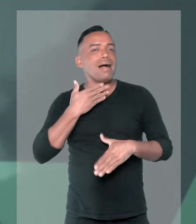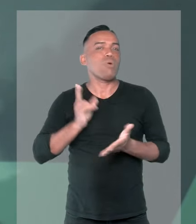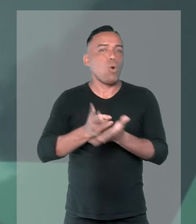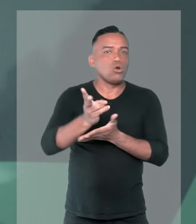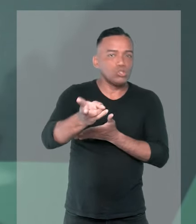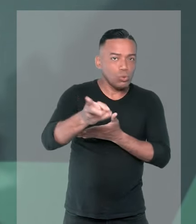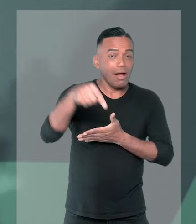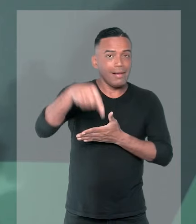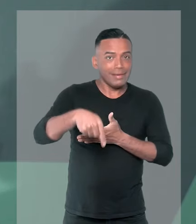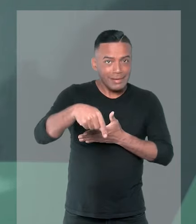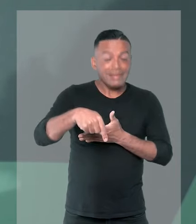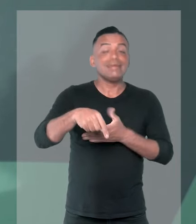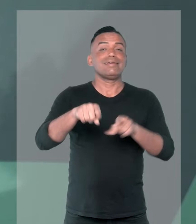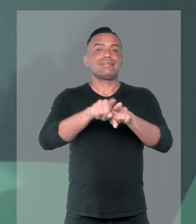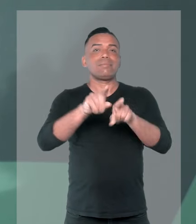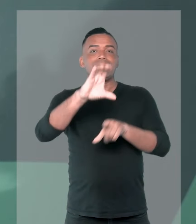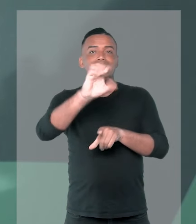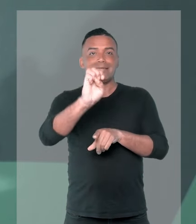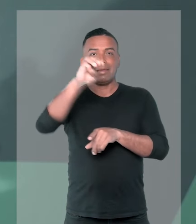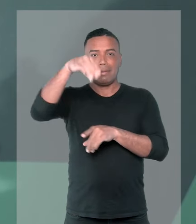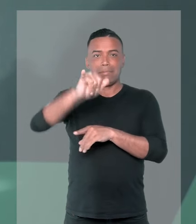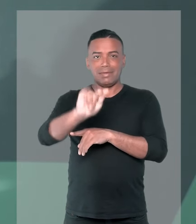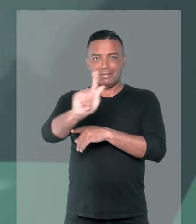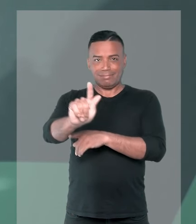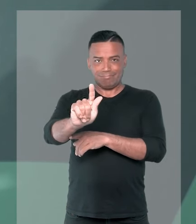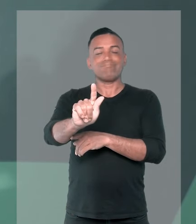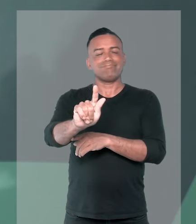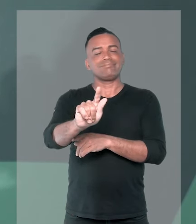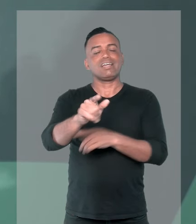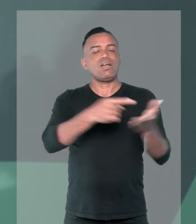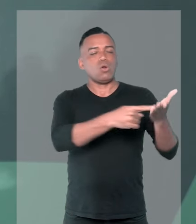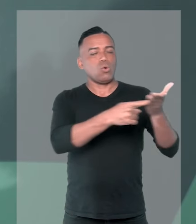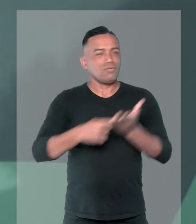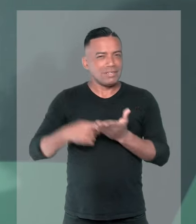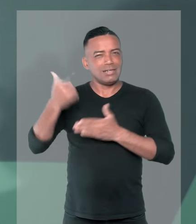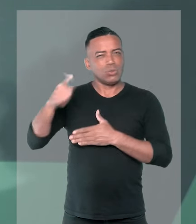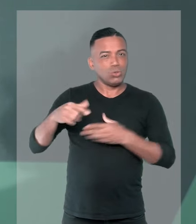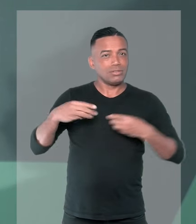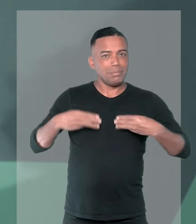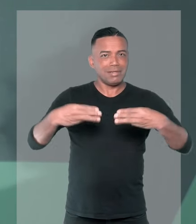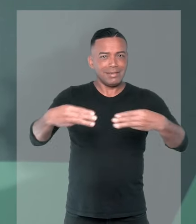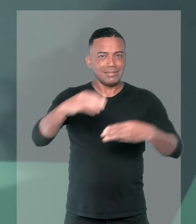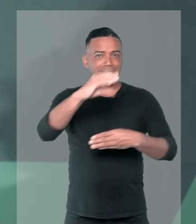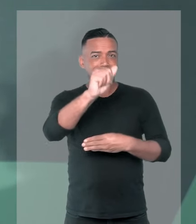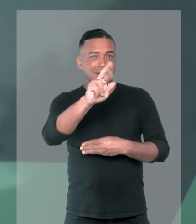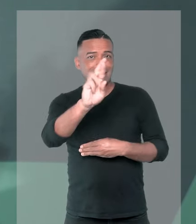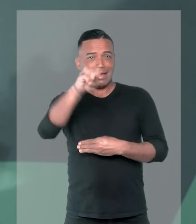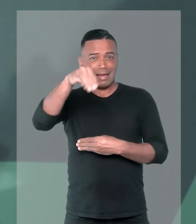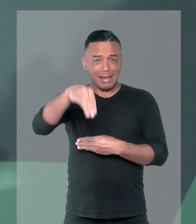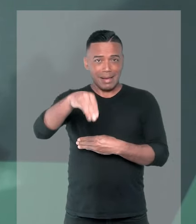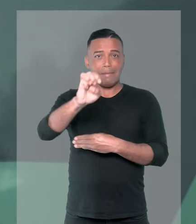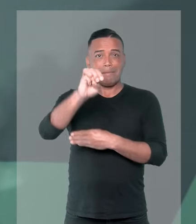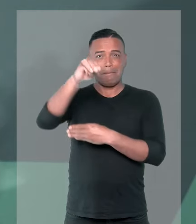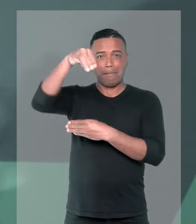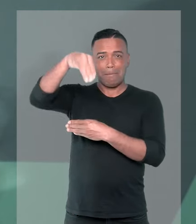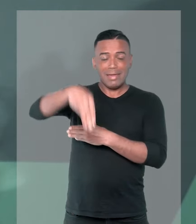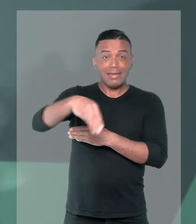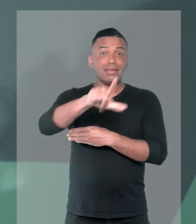na semig entre os próximos convidados a gente tá com a ministra Carmen Lúcia que vai lançar um livro